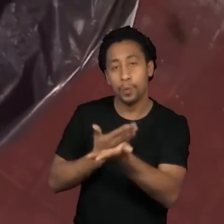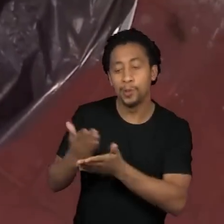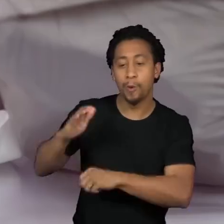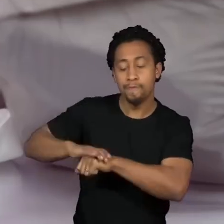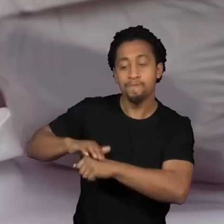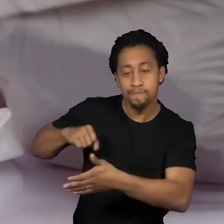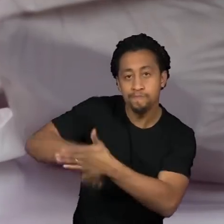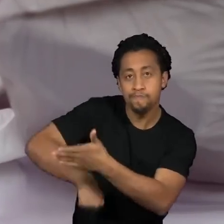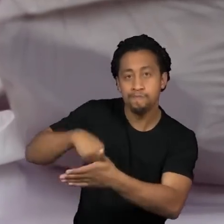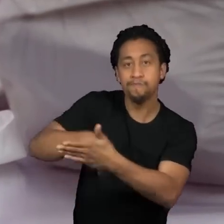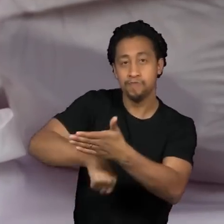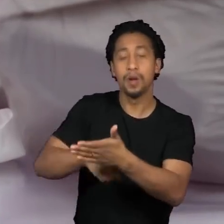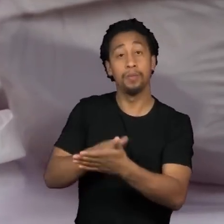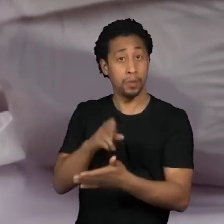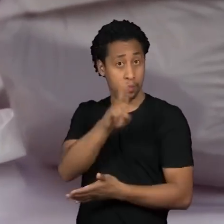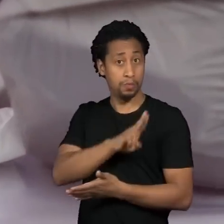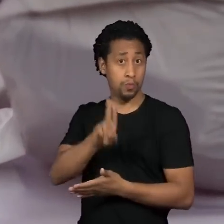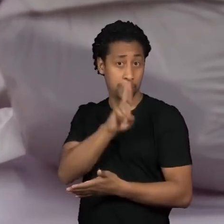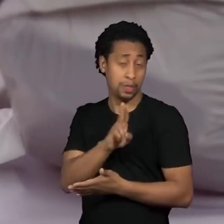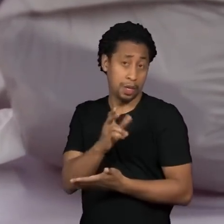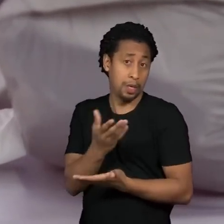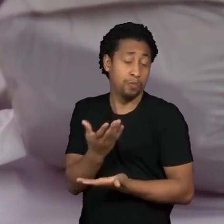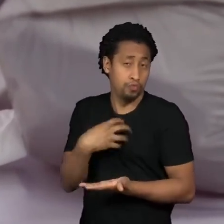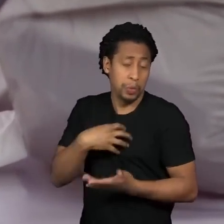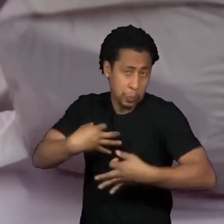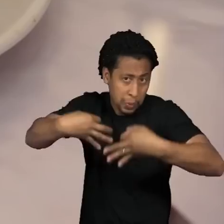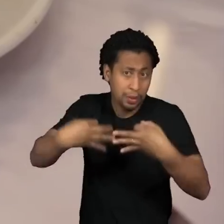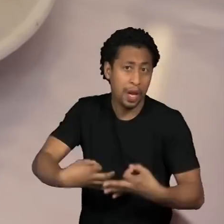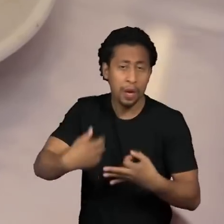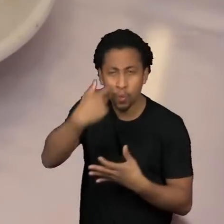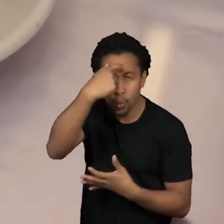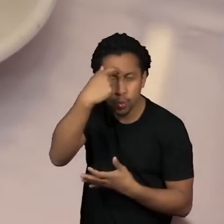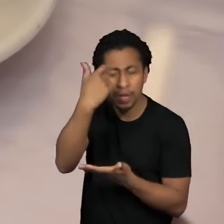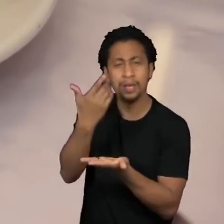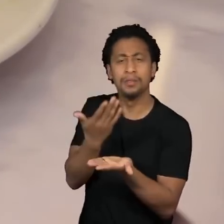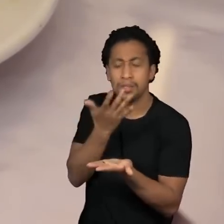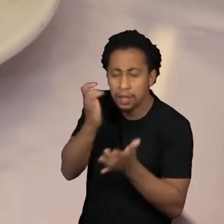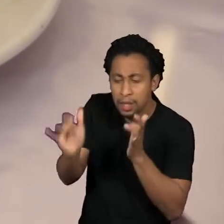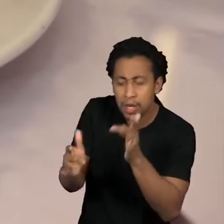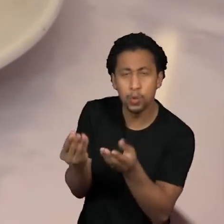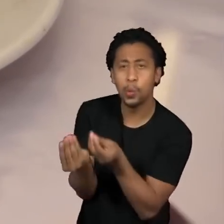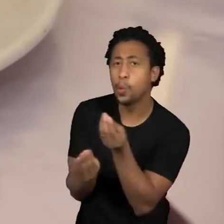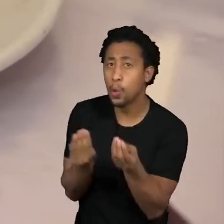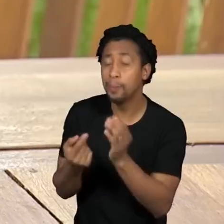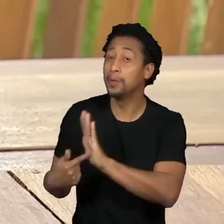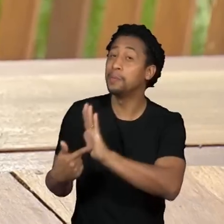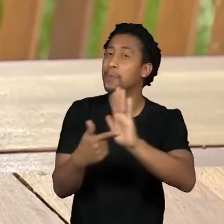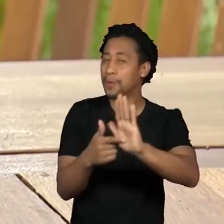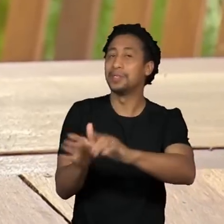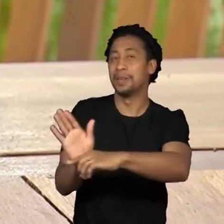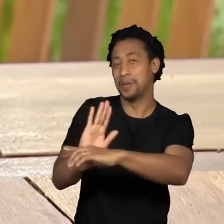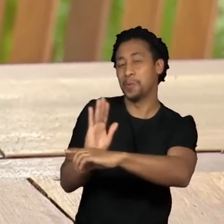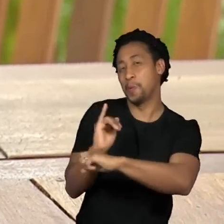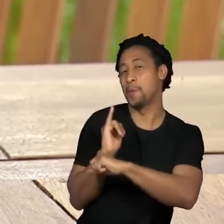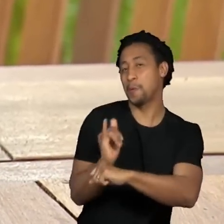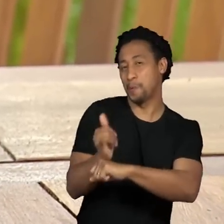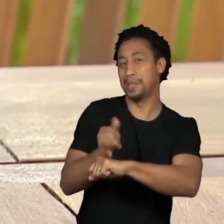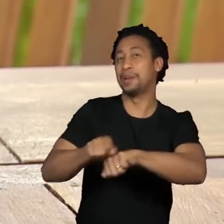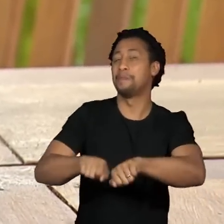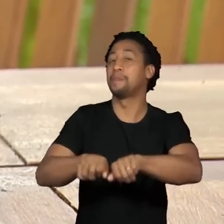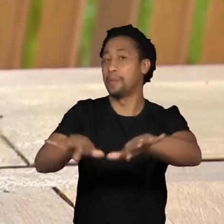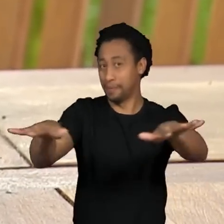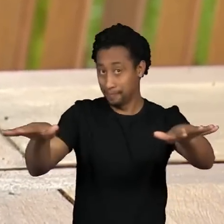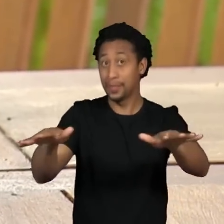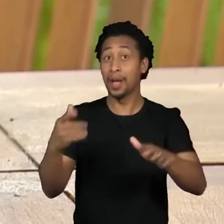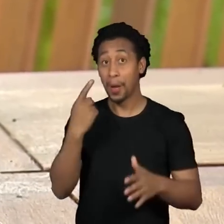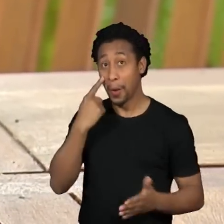A ferramenta é a informação, que divulga em mídias digitais e tradicionais. Agora, ele acaba de lançar o